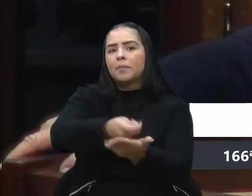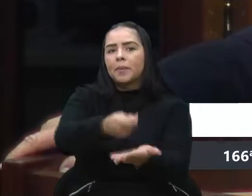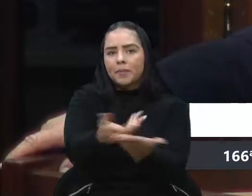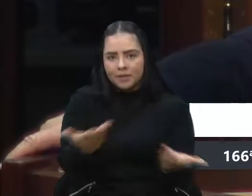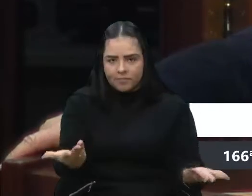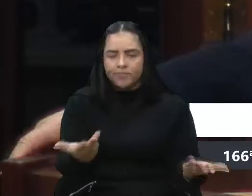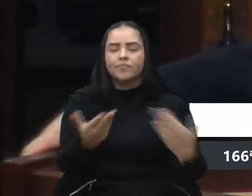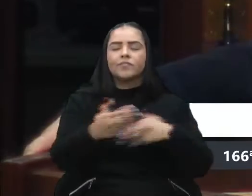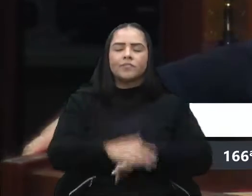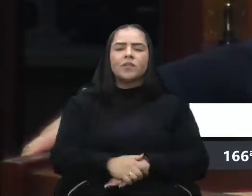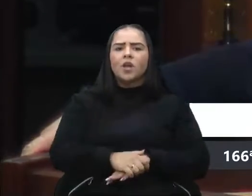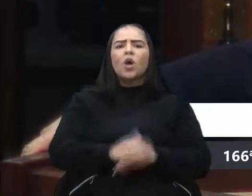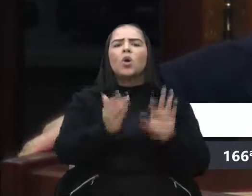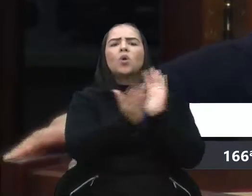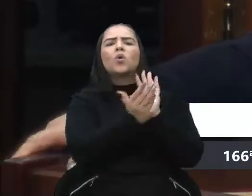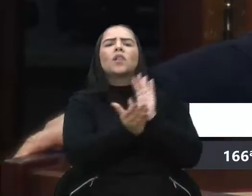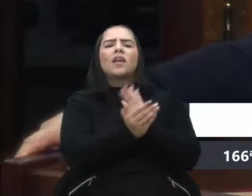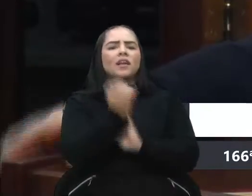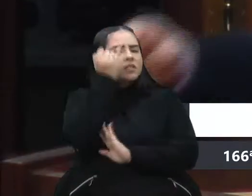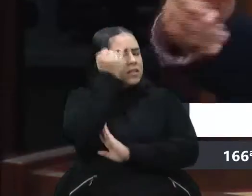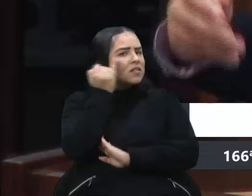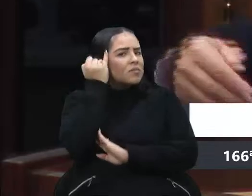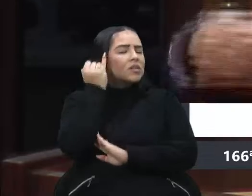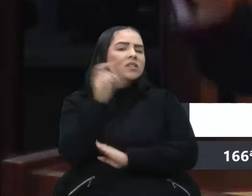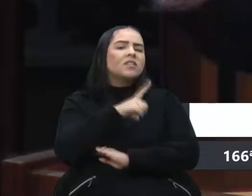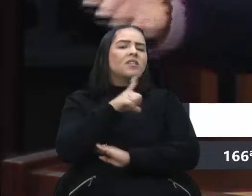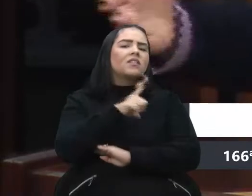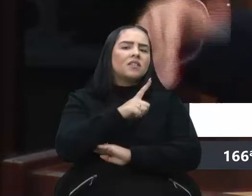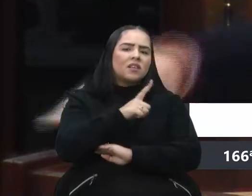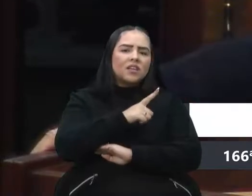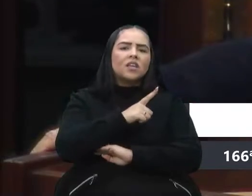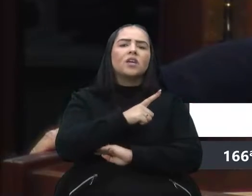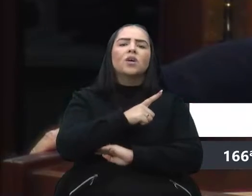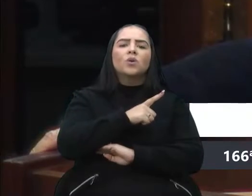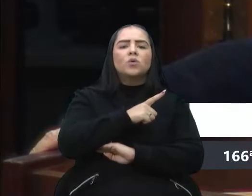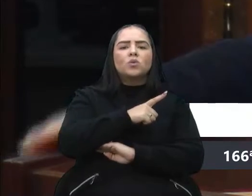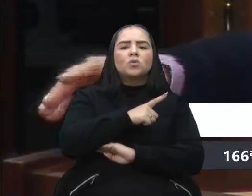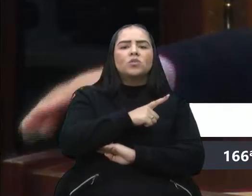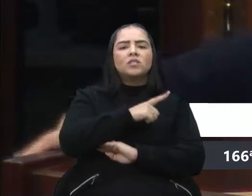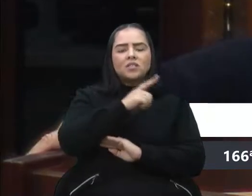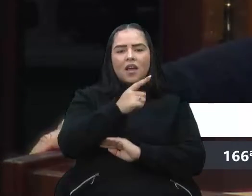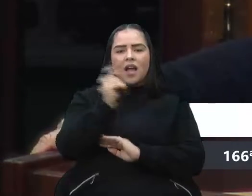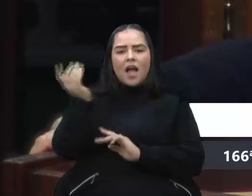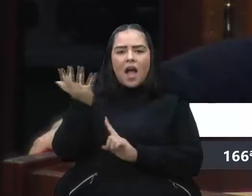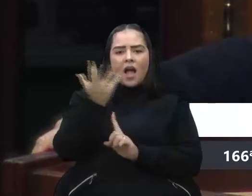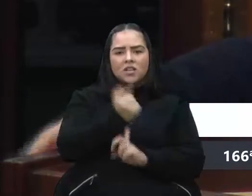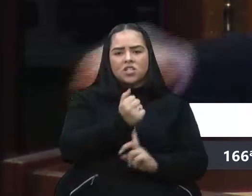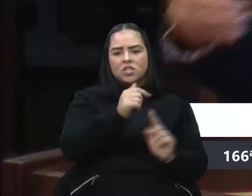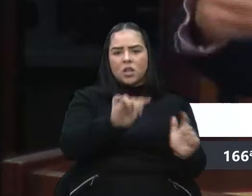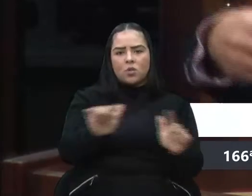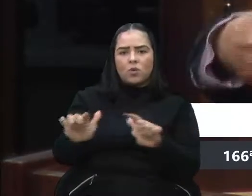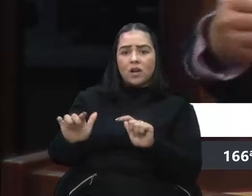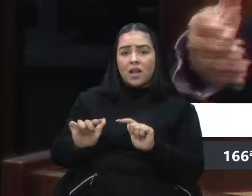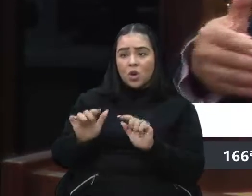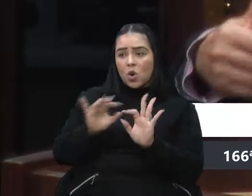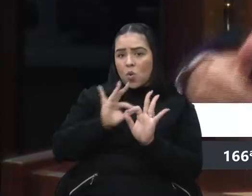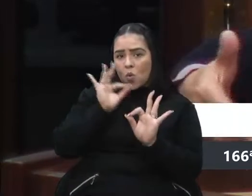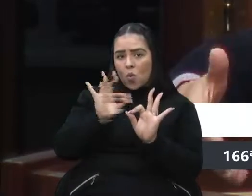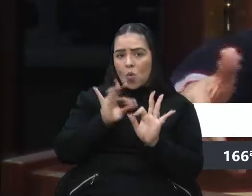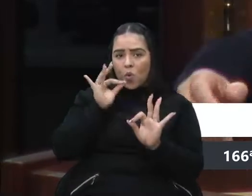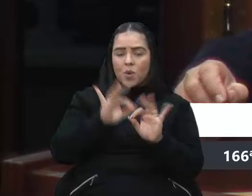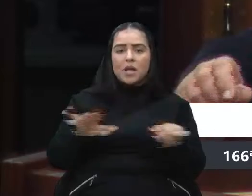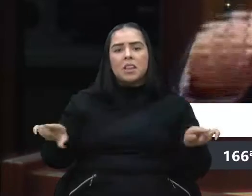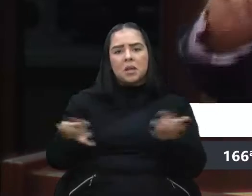colega vereador D'Ambrosio dar oportunidade para os artistas locais, foram dados. A questão das uvas, Bertotto, o reconhecimento